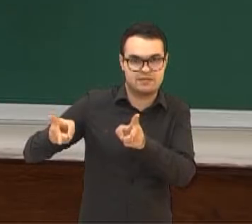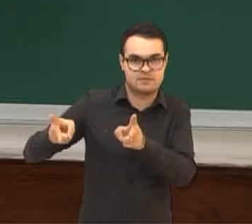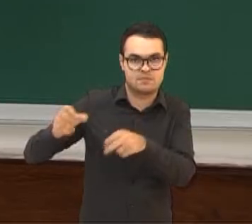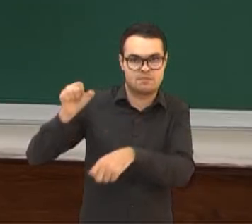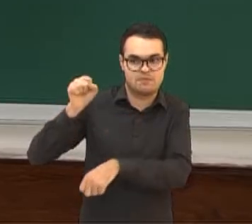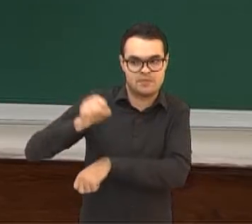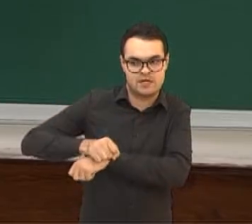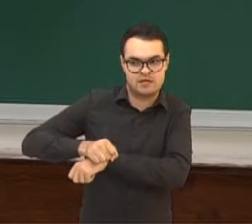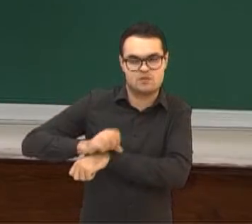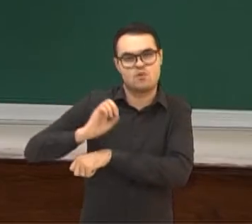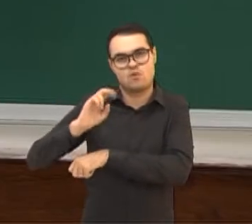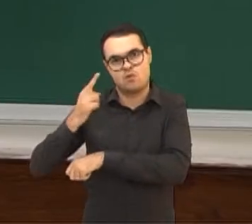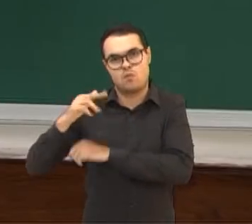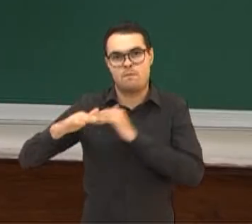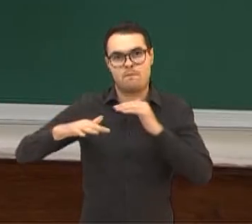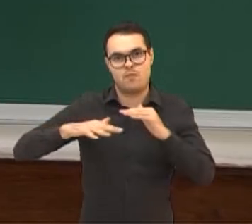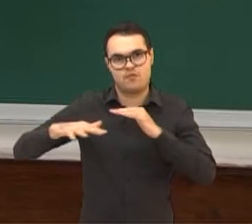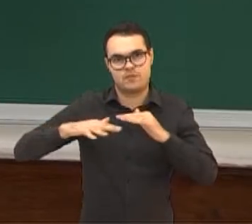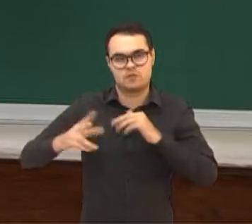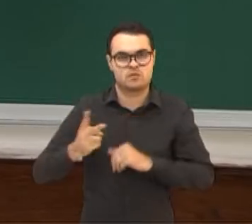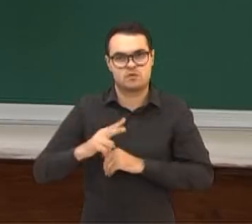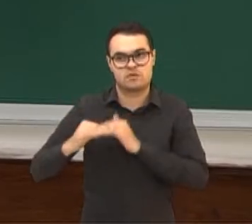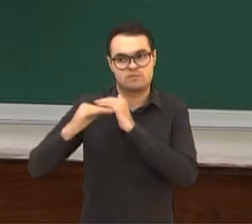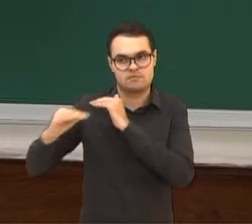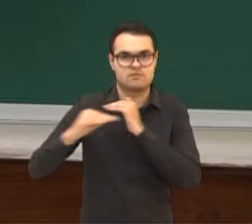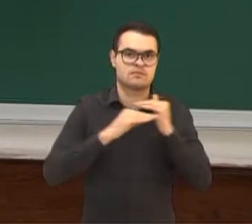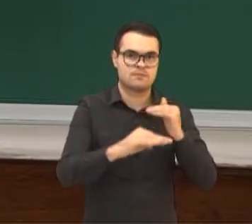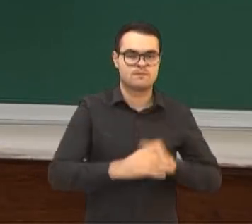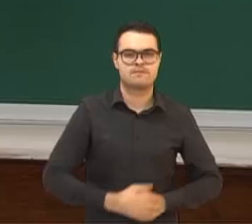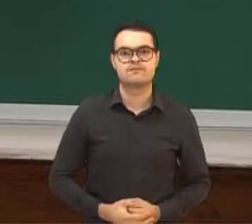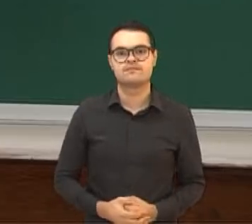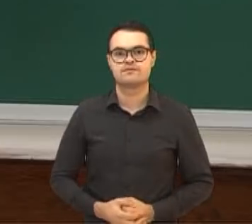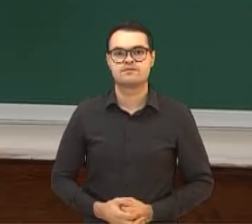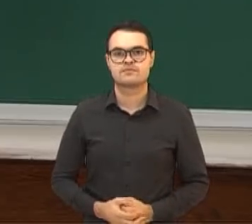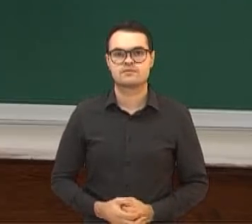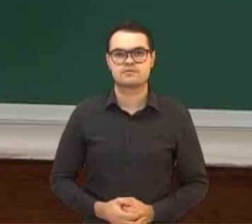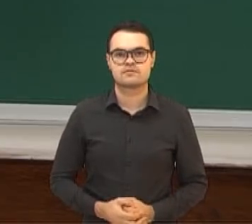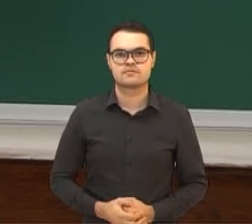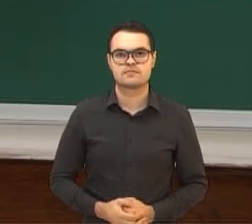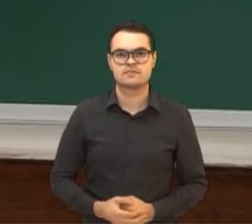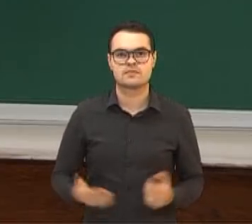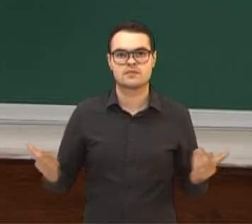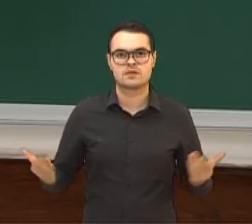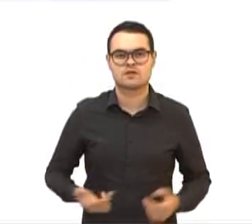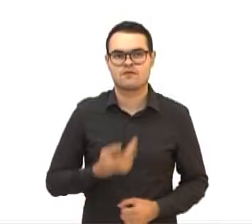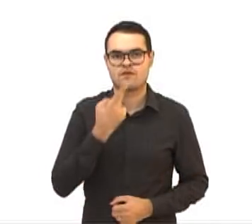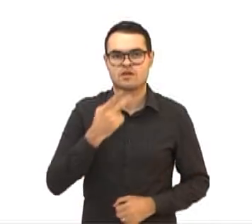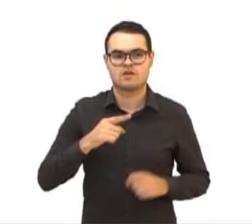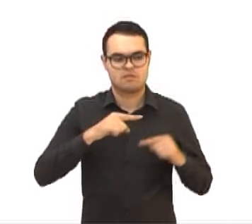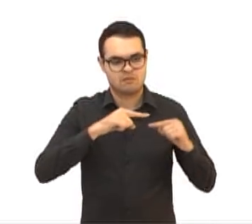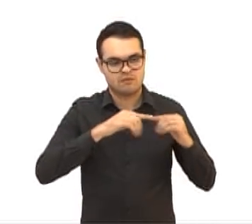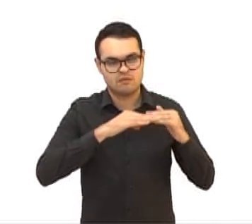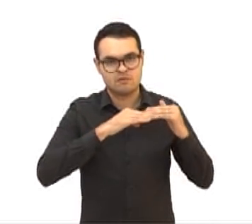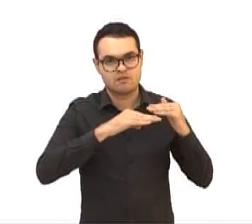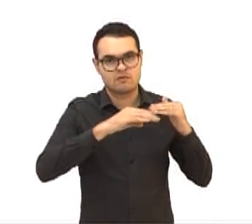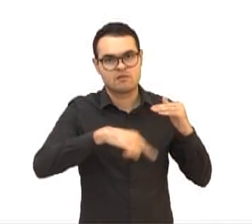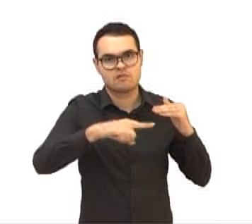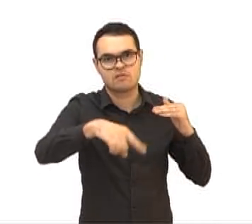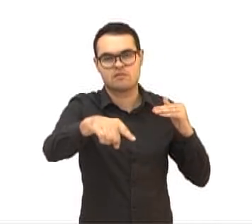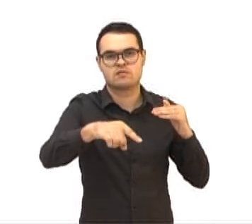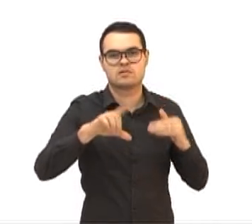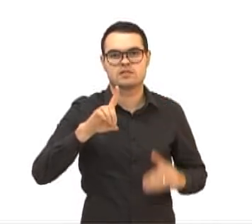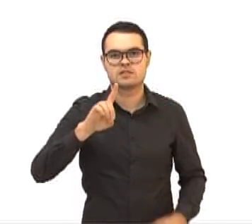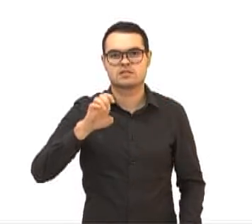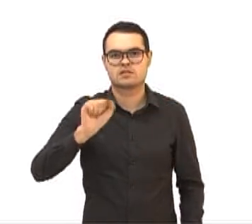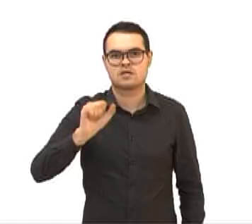de repouso, seja o estado de movimento. Vamos falar sobre a descontinuidade. A matéria é